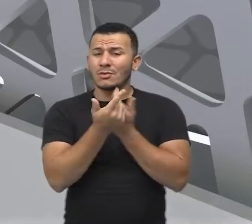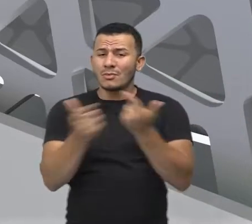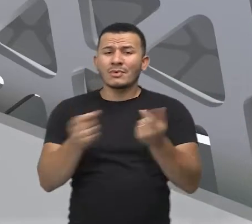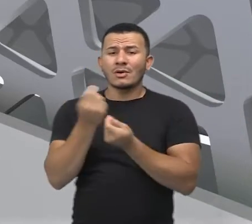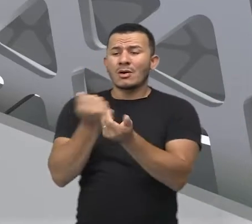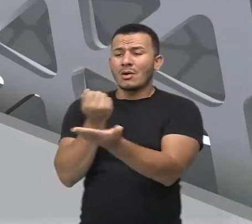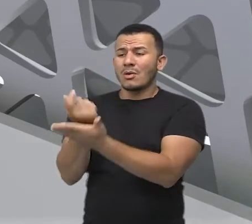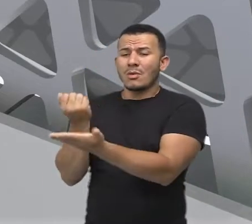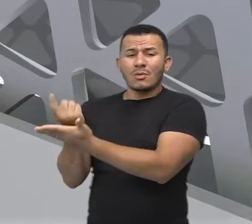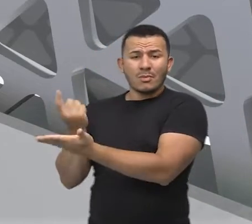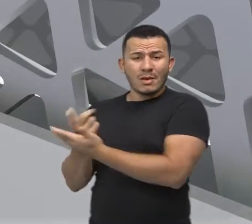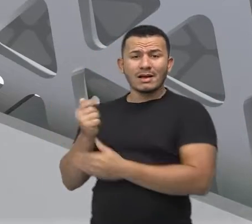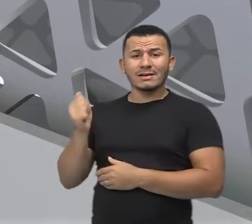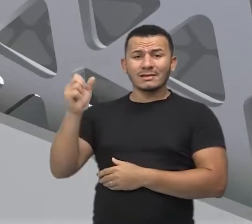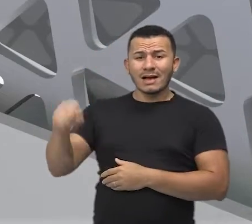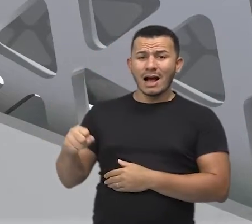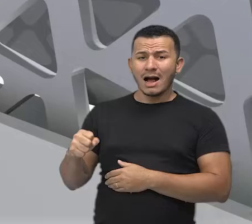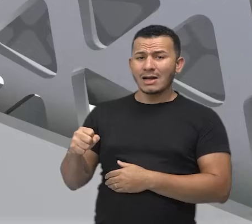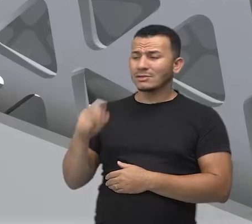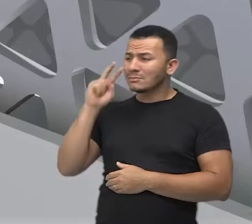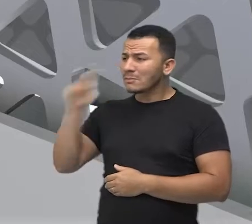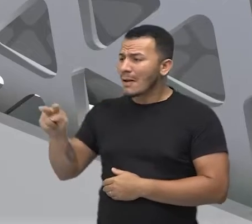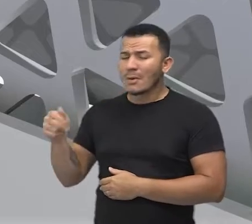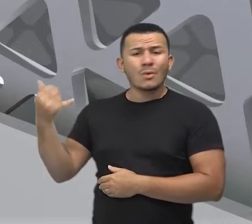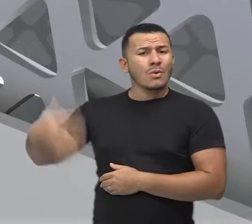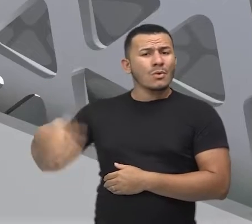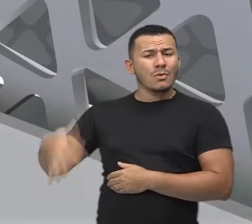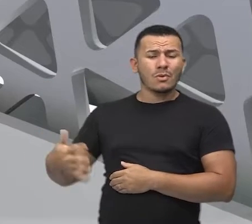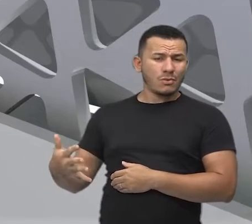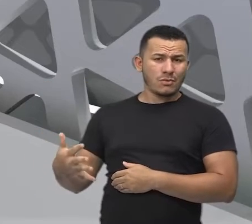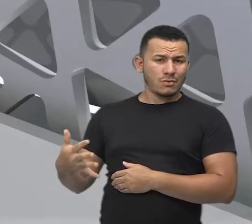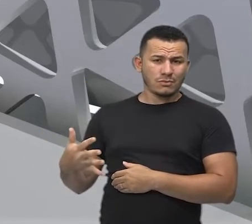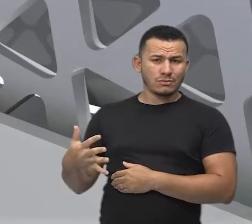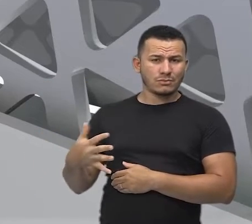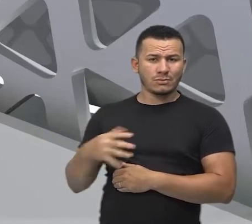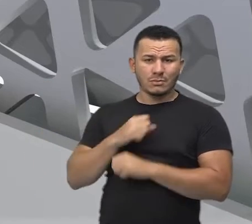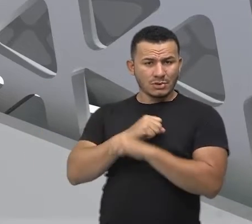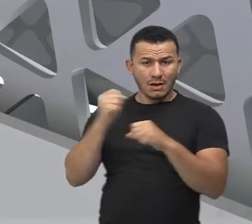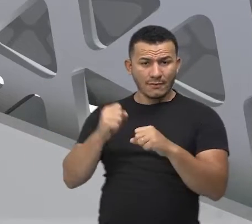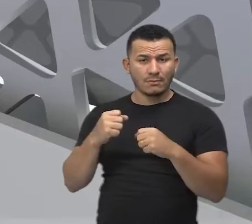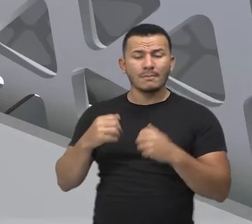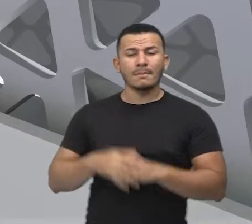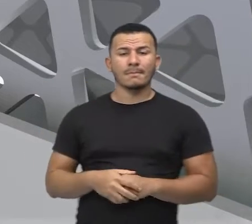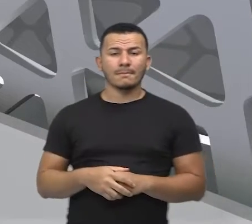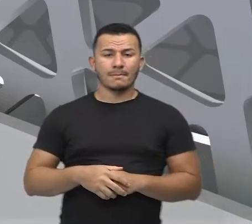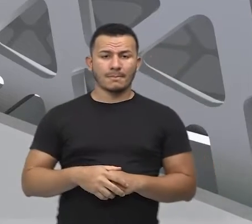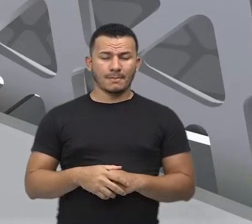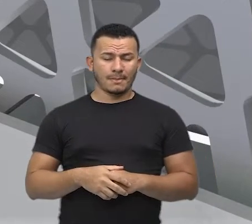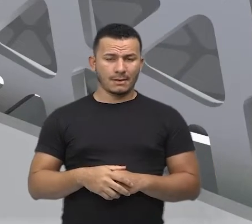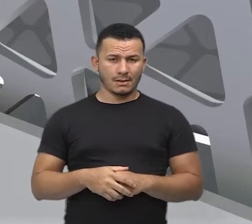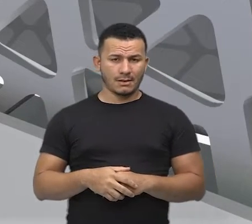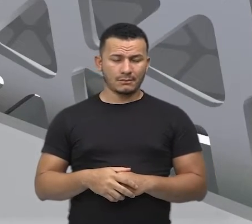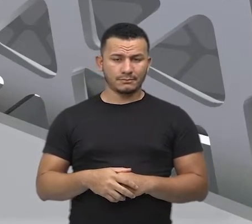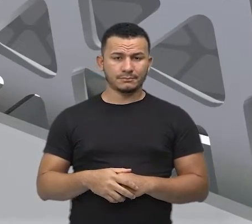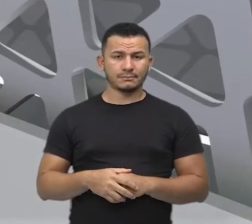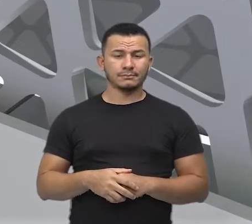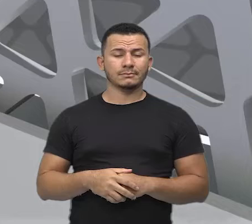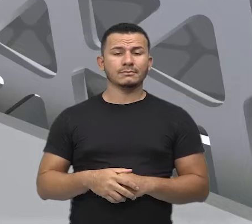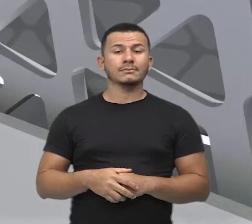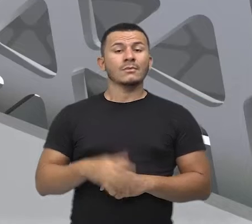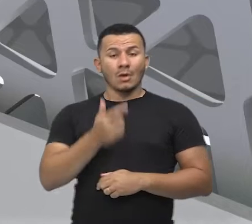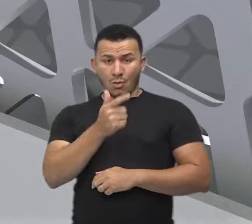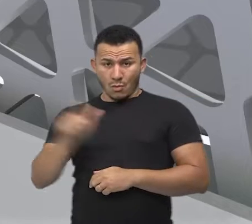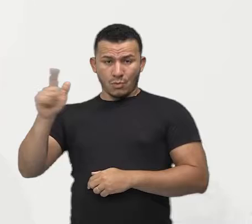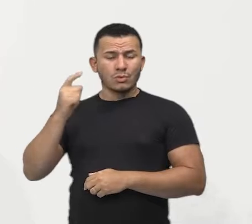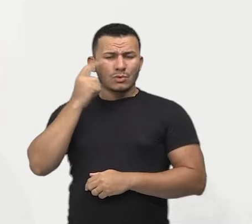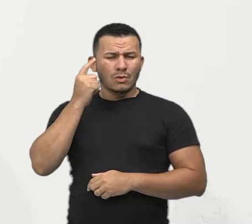seja, de pagar o valor que é cobrado nesse gás. E observem que há um outro ponto importante a gente analisar nesse texto.